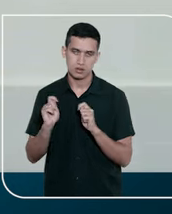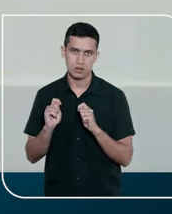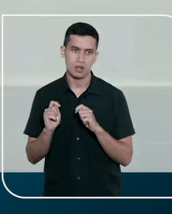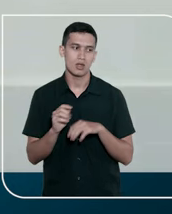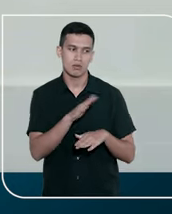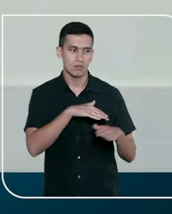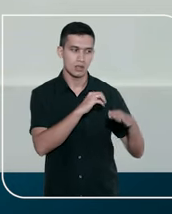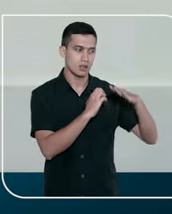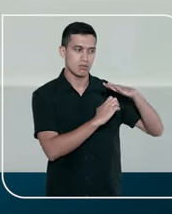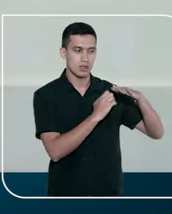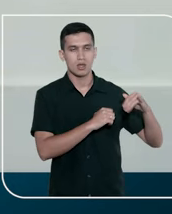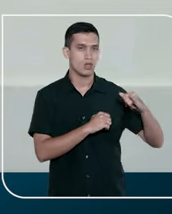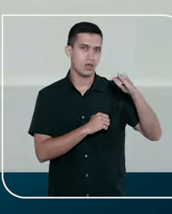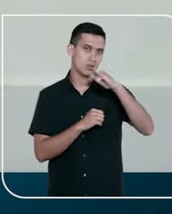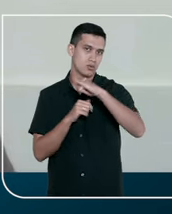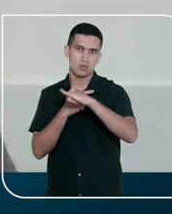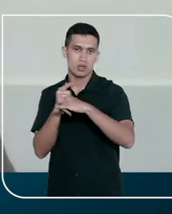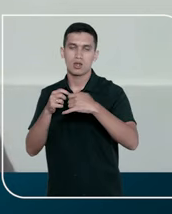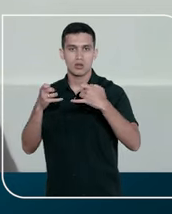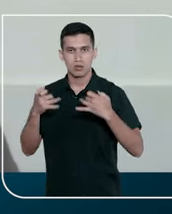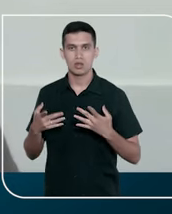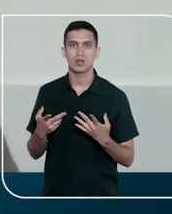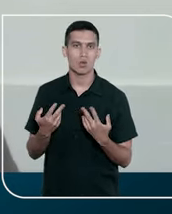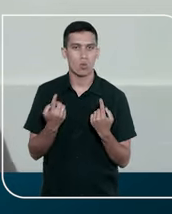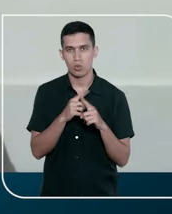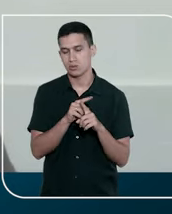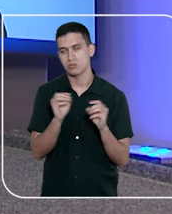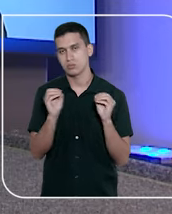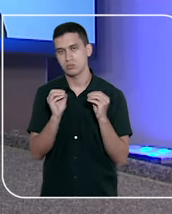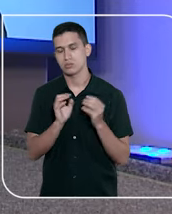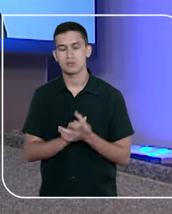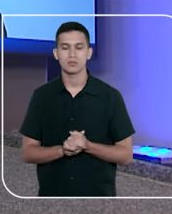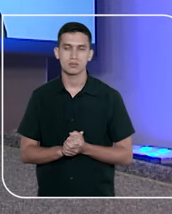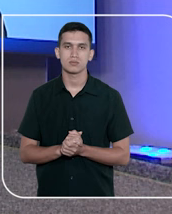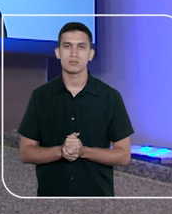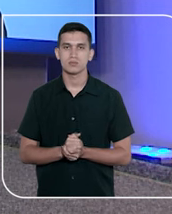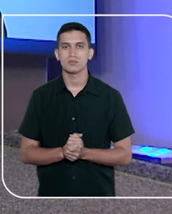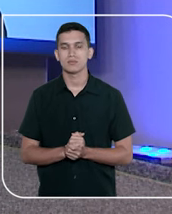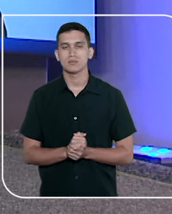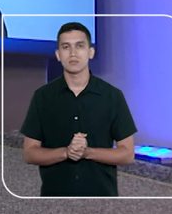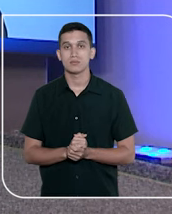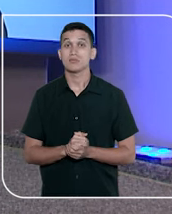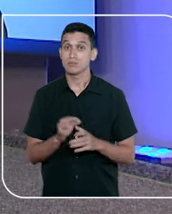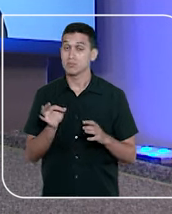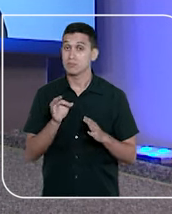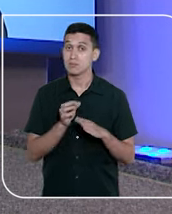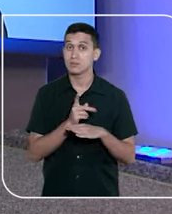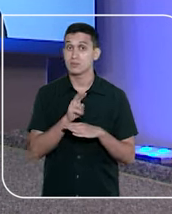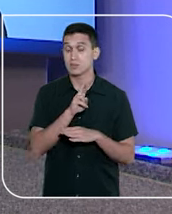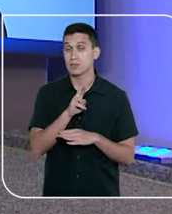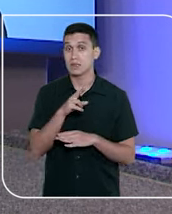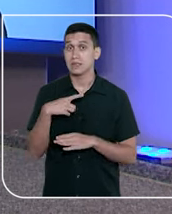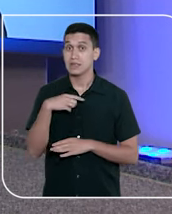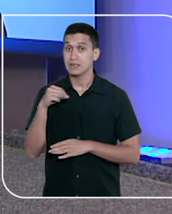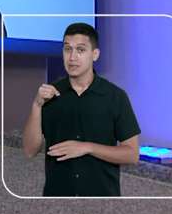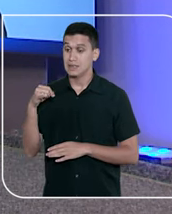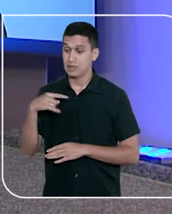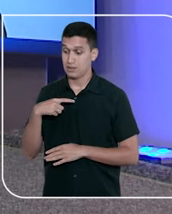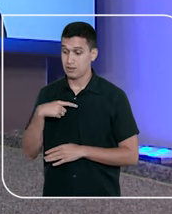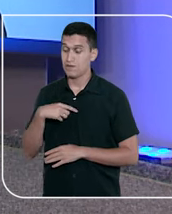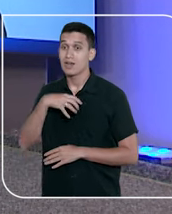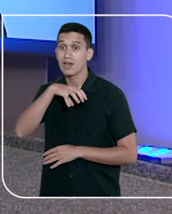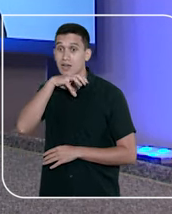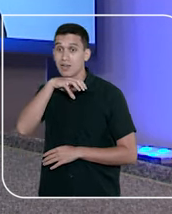hoje não têm um posicionamento contra isso. Dr. Ricardo, e para se viajar com algum bichinho de estimação, é necessário